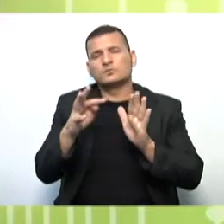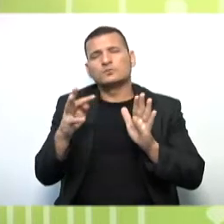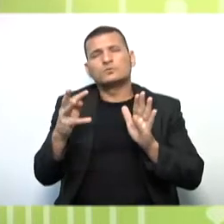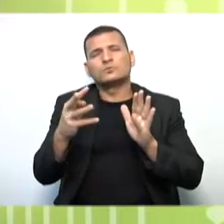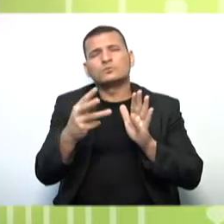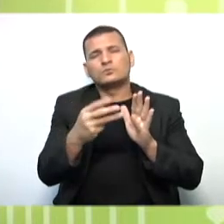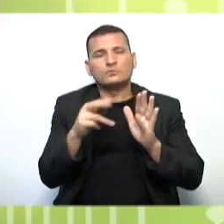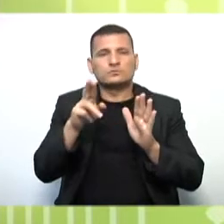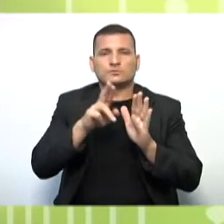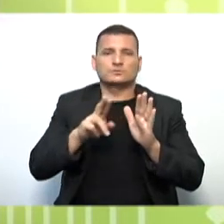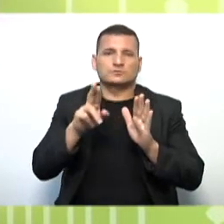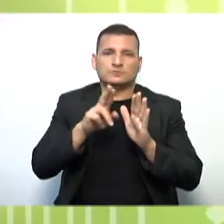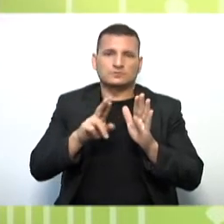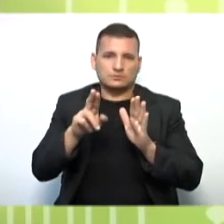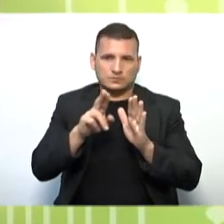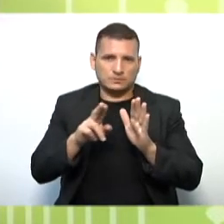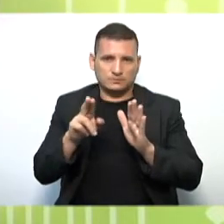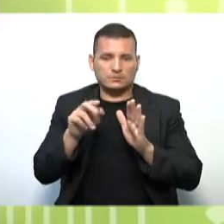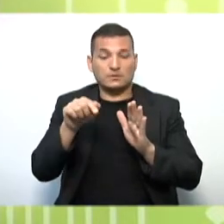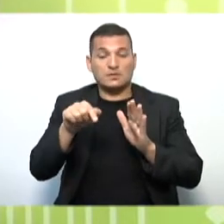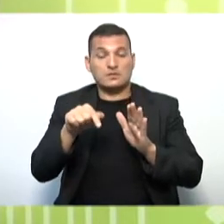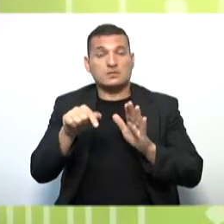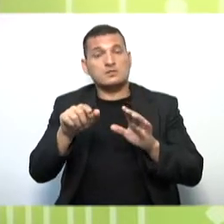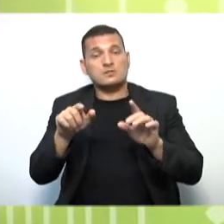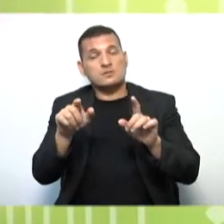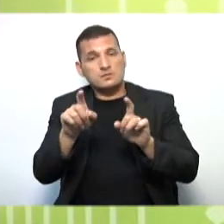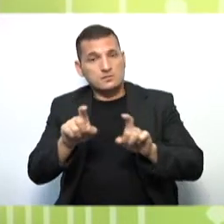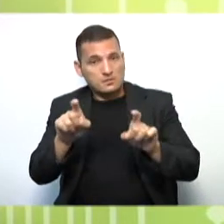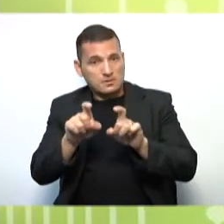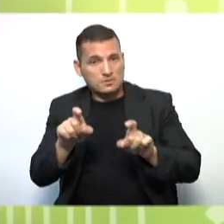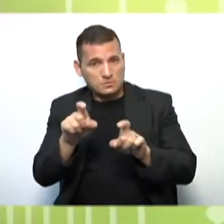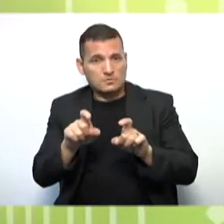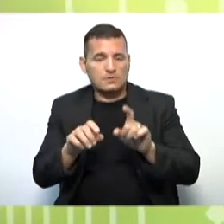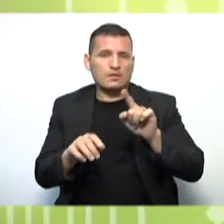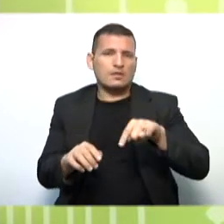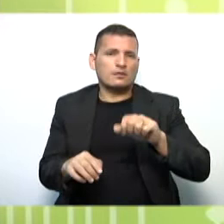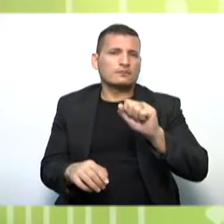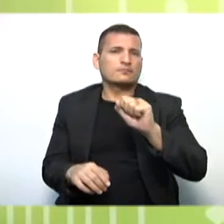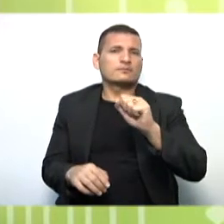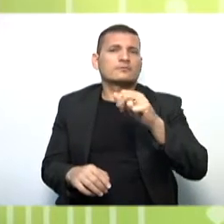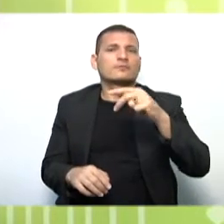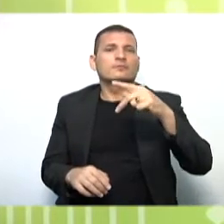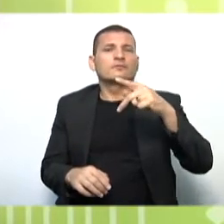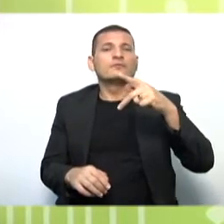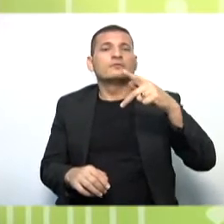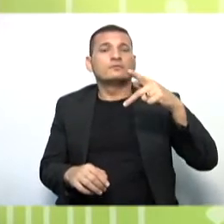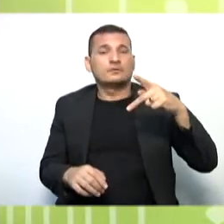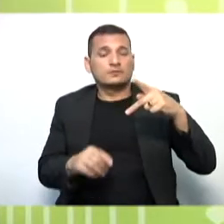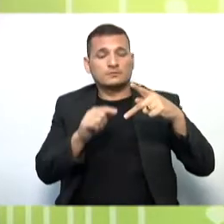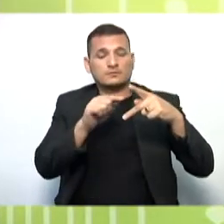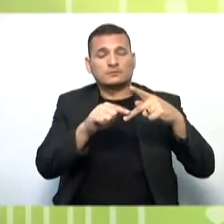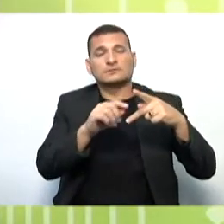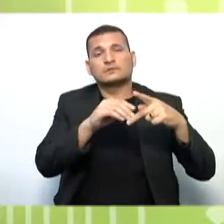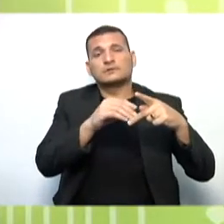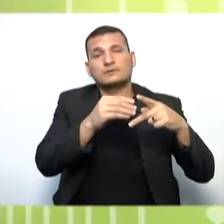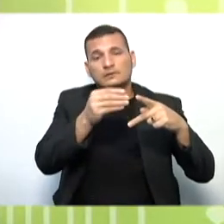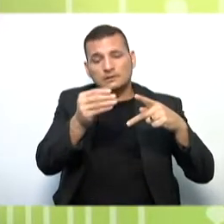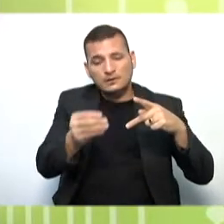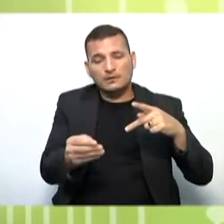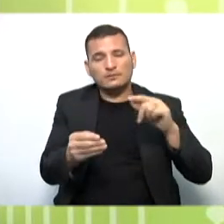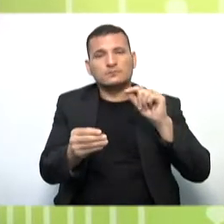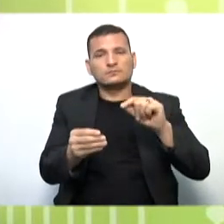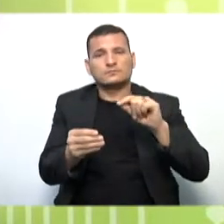de hardware. São as aplicações que dão, vamos dizer assim, vida ao sistema computacional